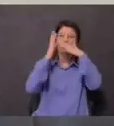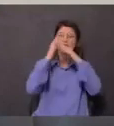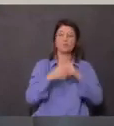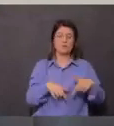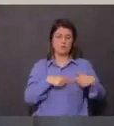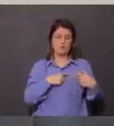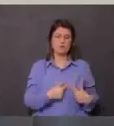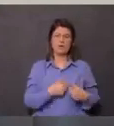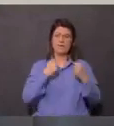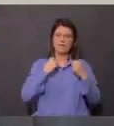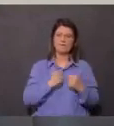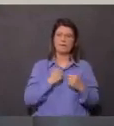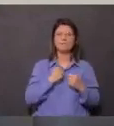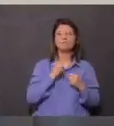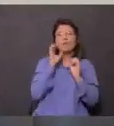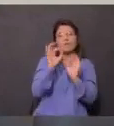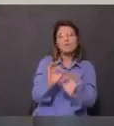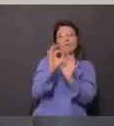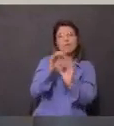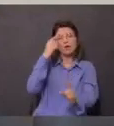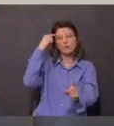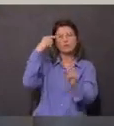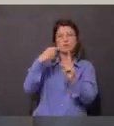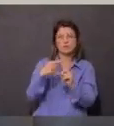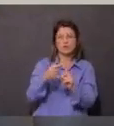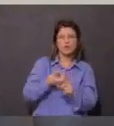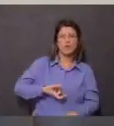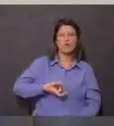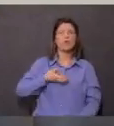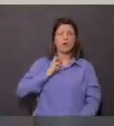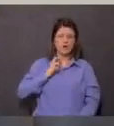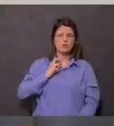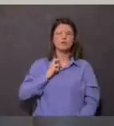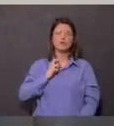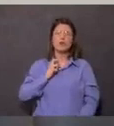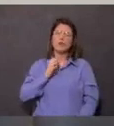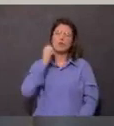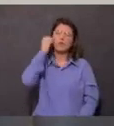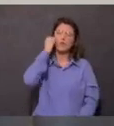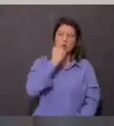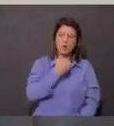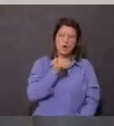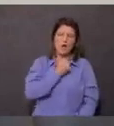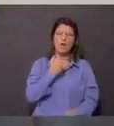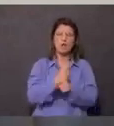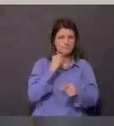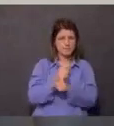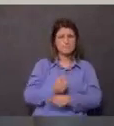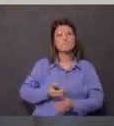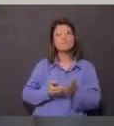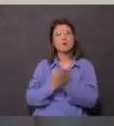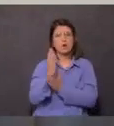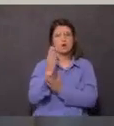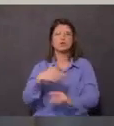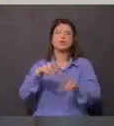coração firme e vigilante para suportar corajosamente a espada de dor e esperar fielmente a ressurreição